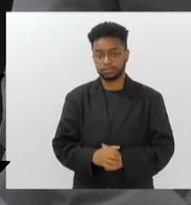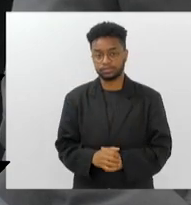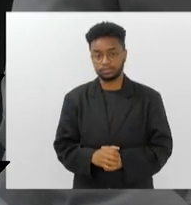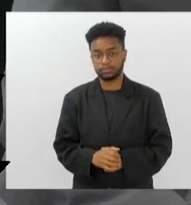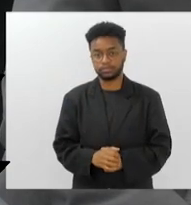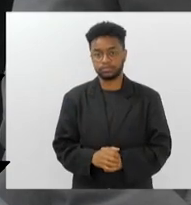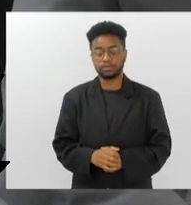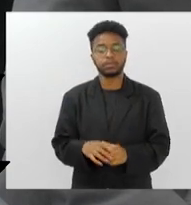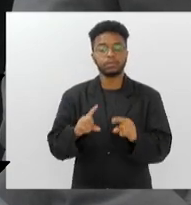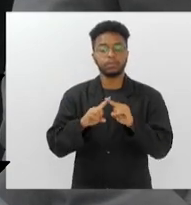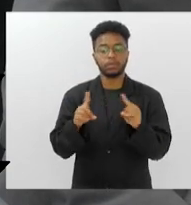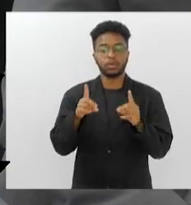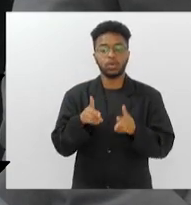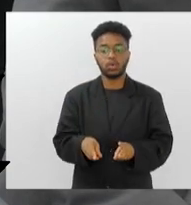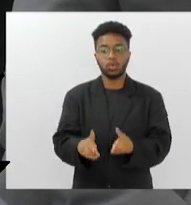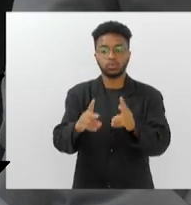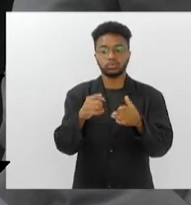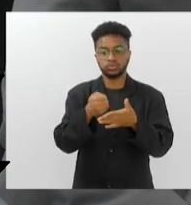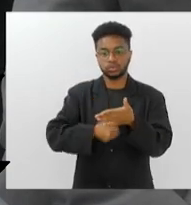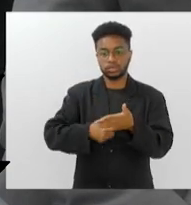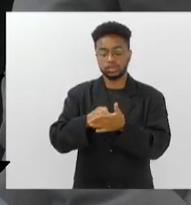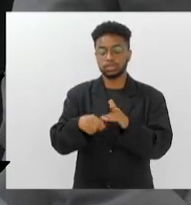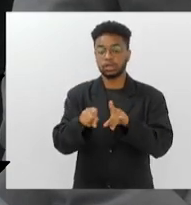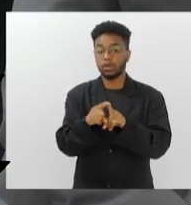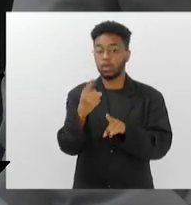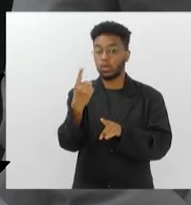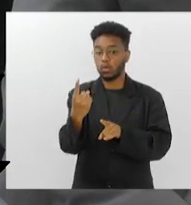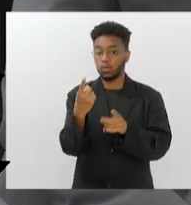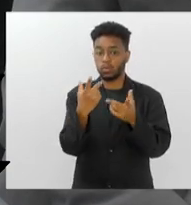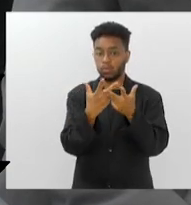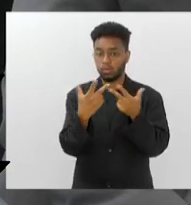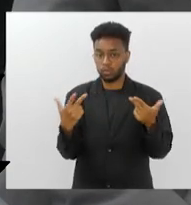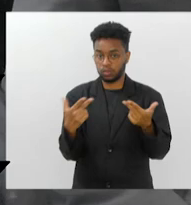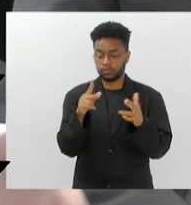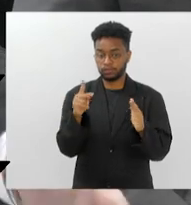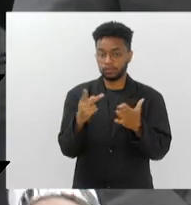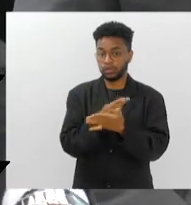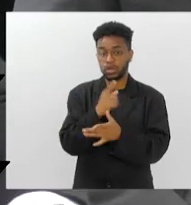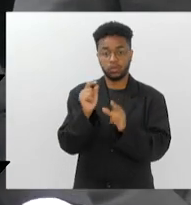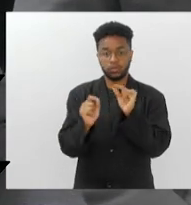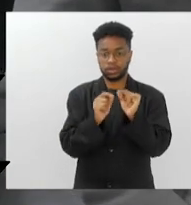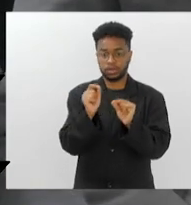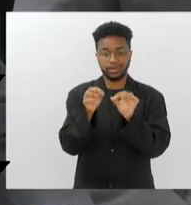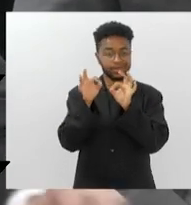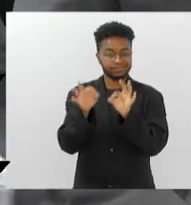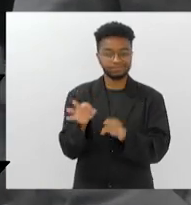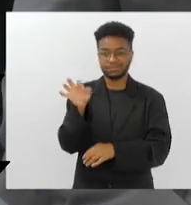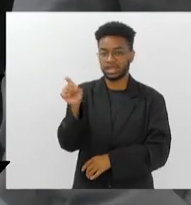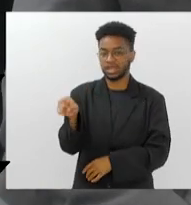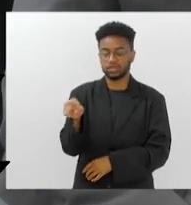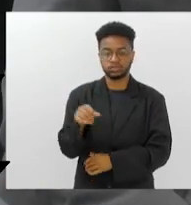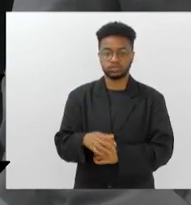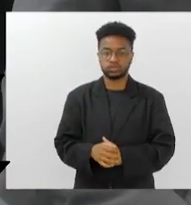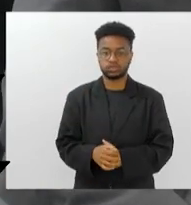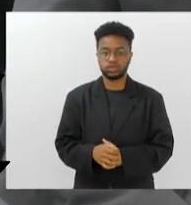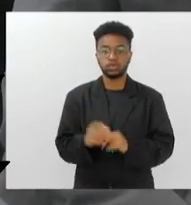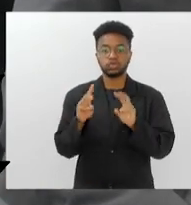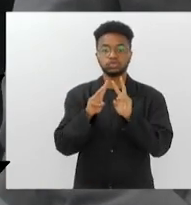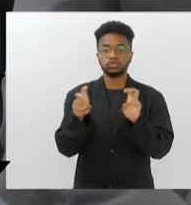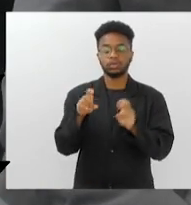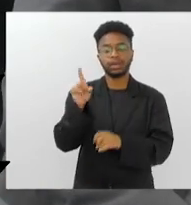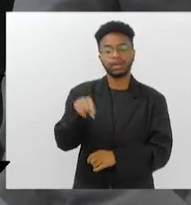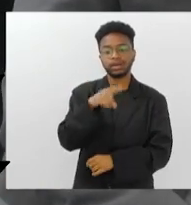mas continuamos na luta e um dos casos uma das situações que nós lutávamos é exatamente essa que é o cancelamento